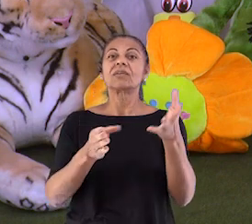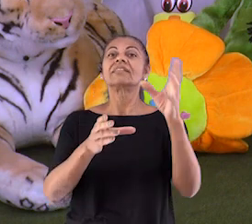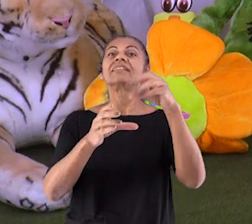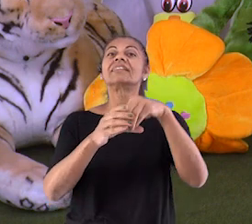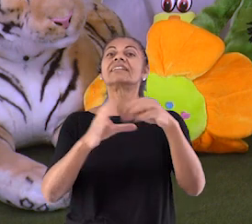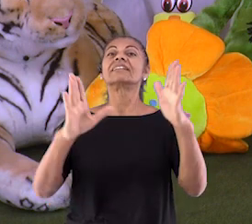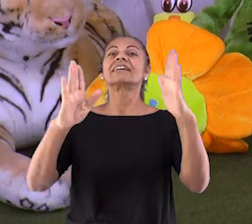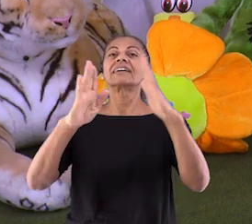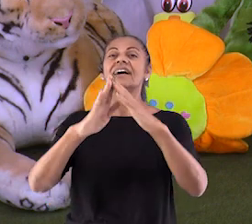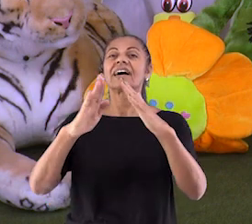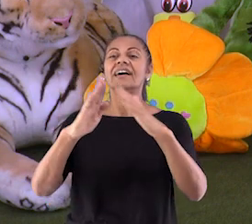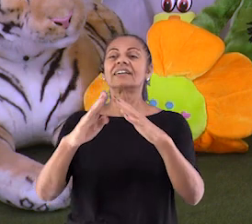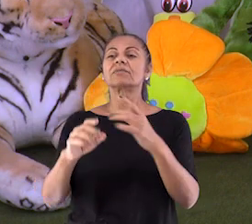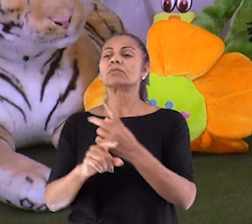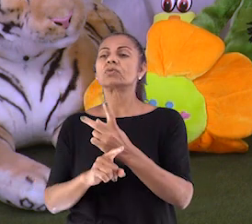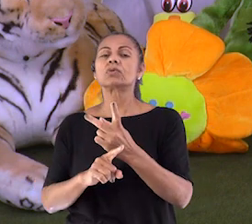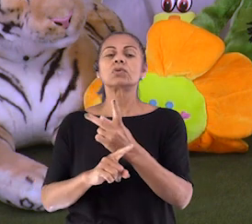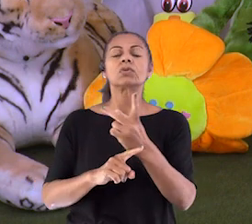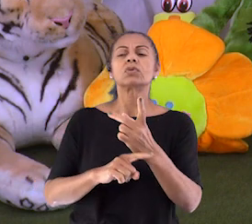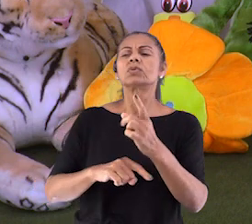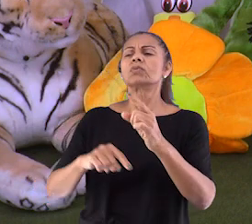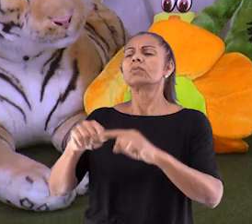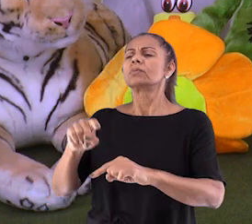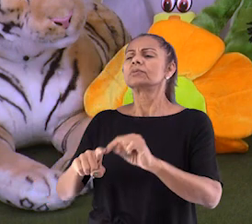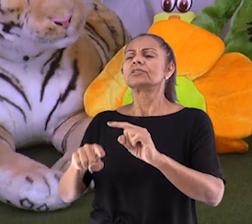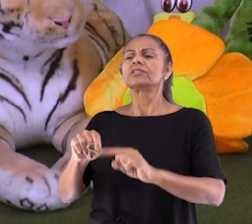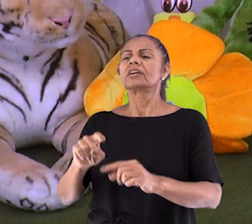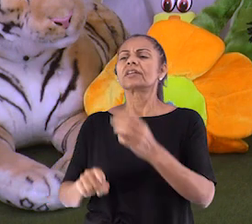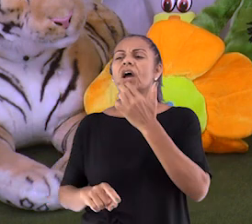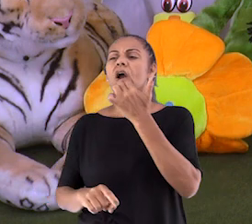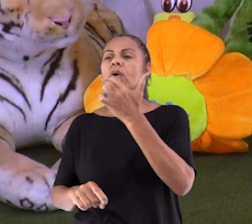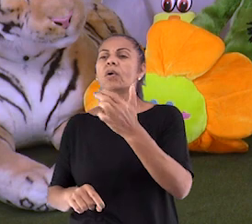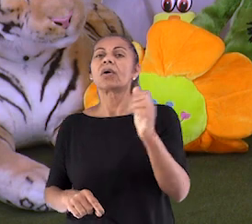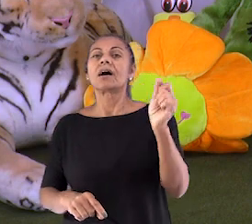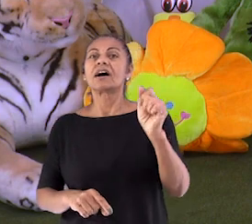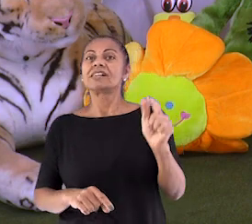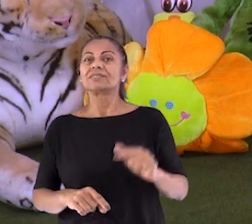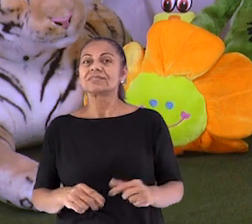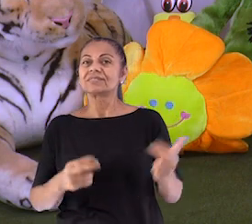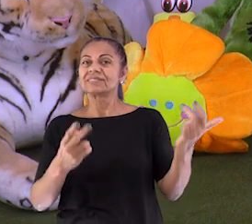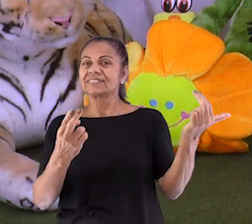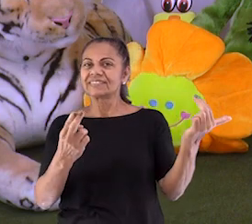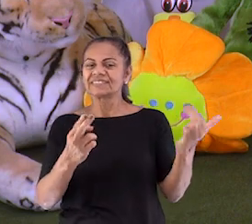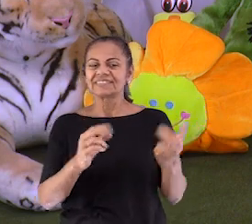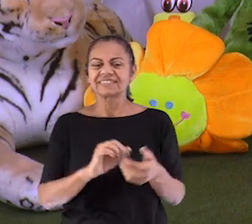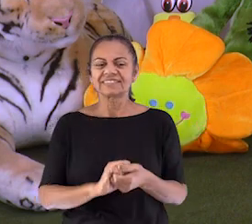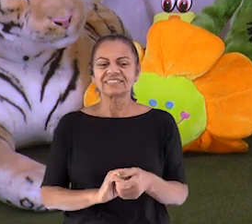aí, na sua casa, um objeto da cor azul.